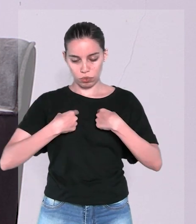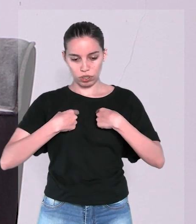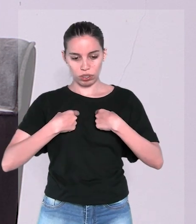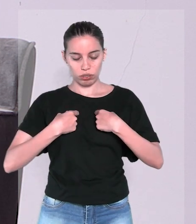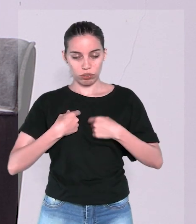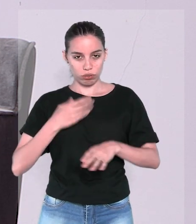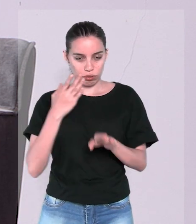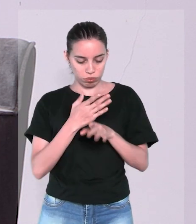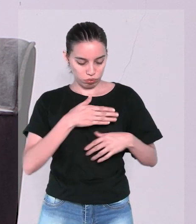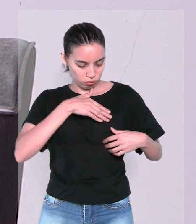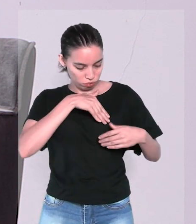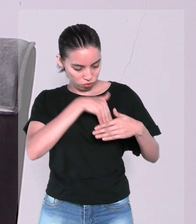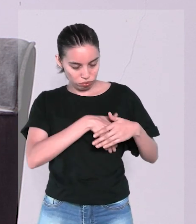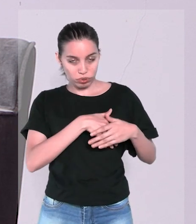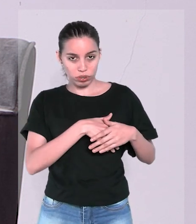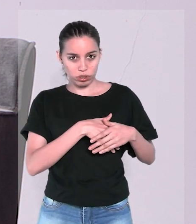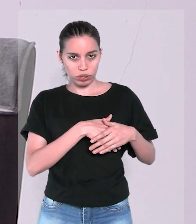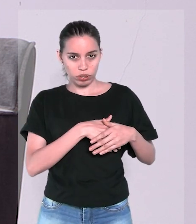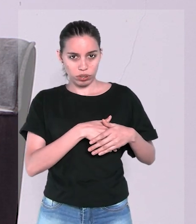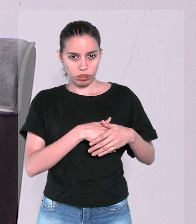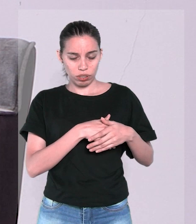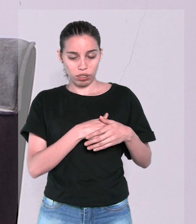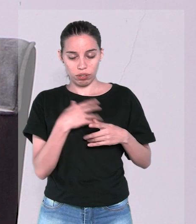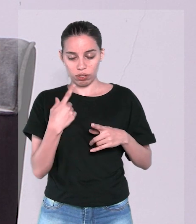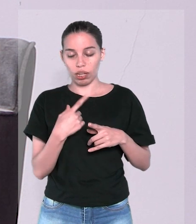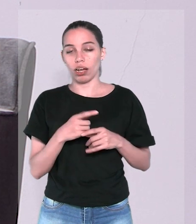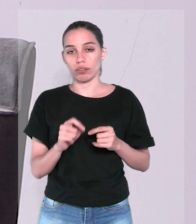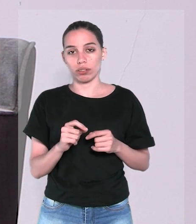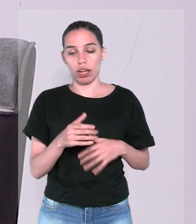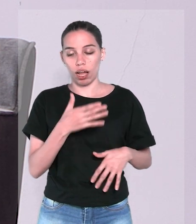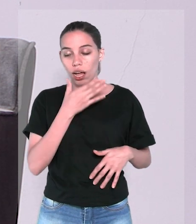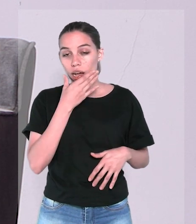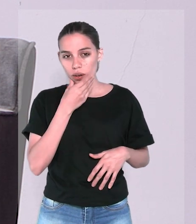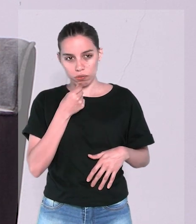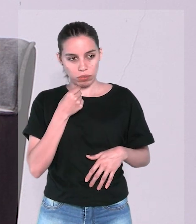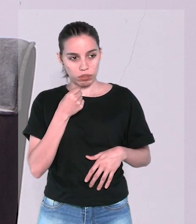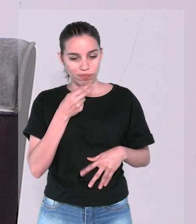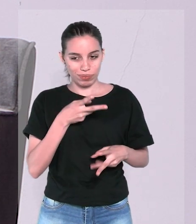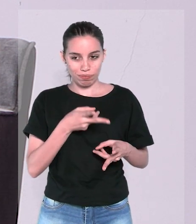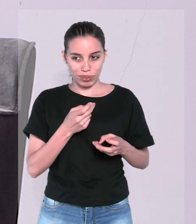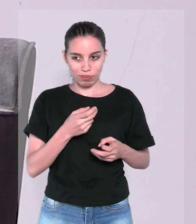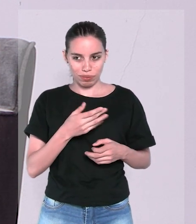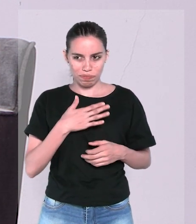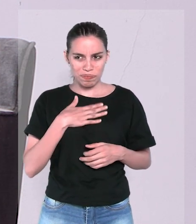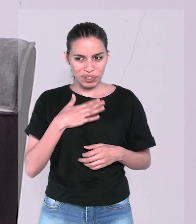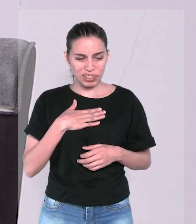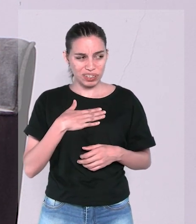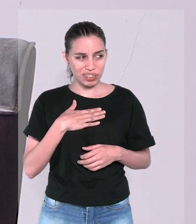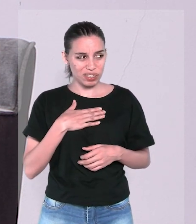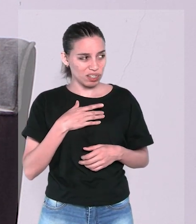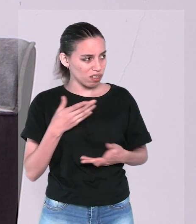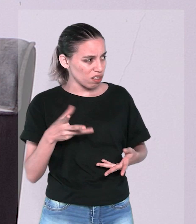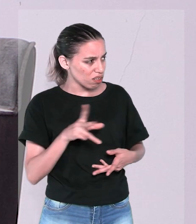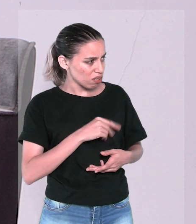que enfrentar, e é possível enfrentar, com cuidado e com atenção. E muito obrigado por estar aqui, e que espero que